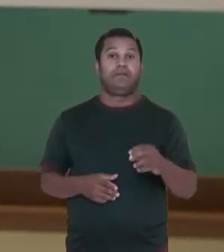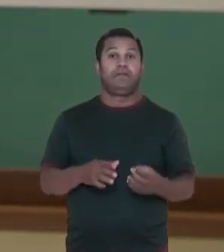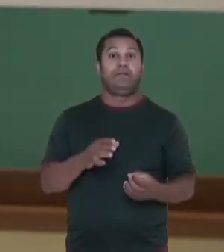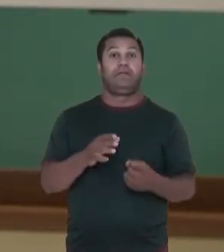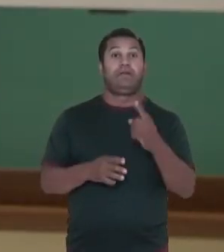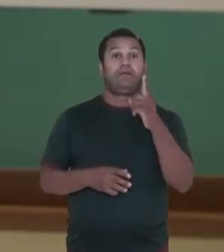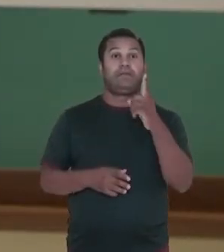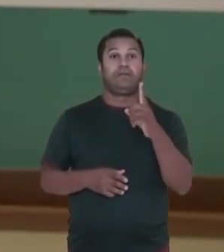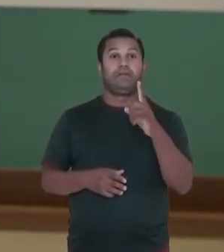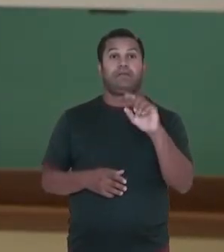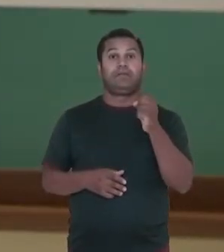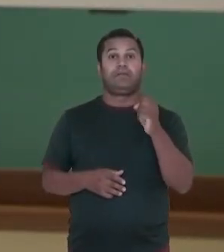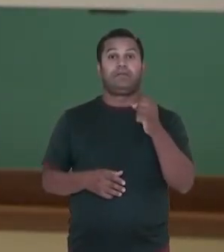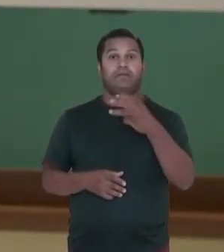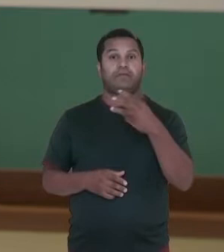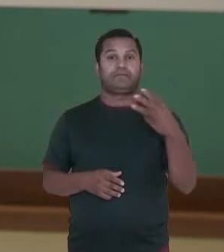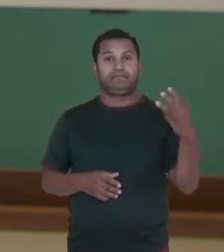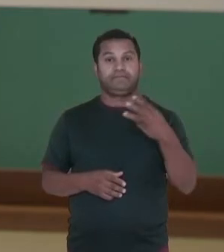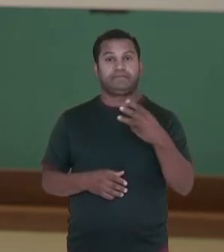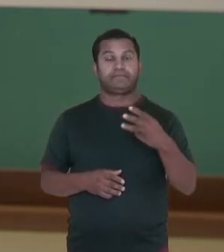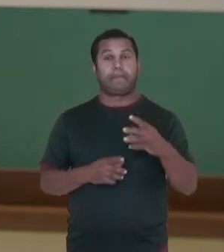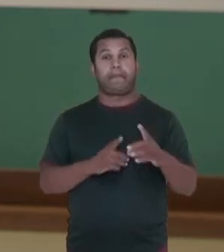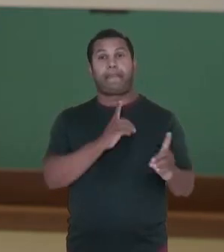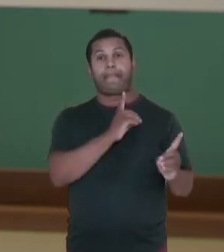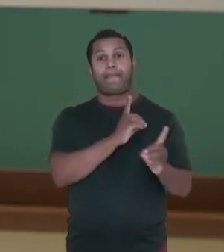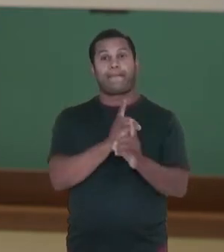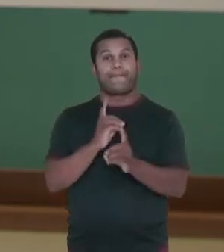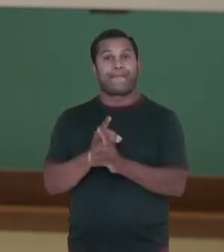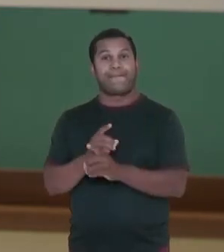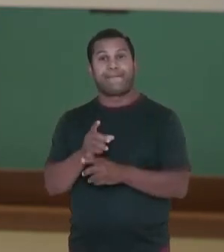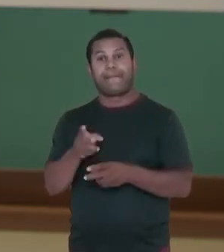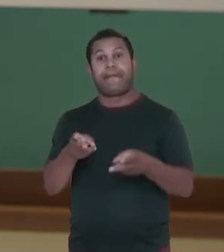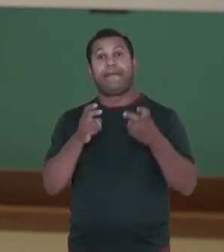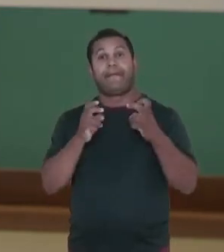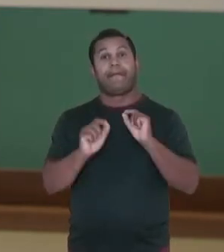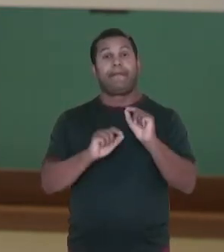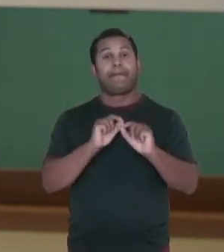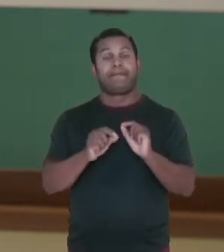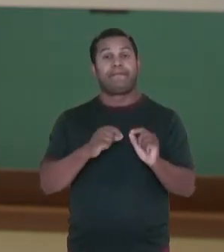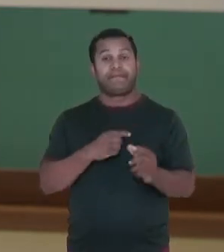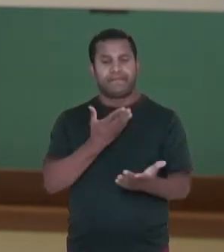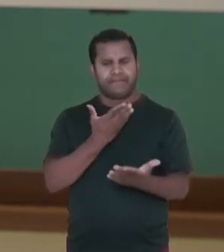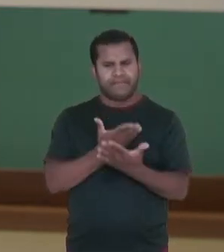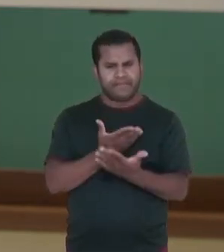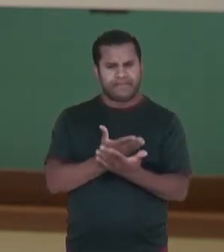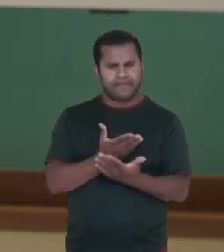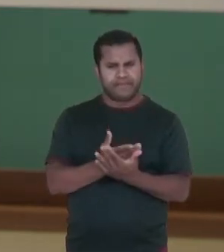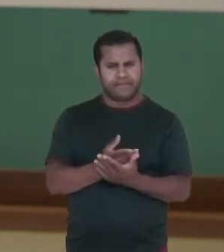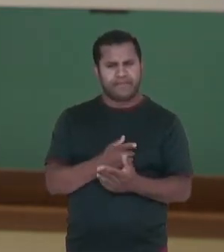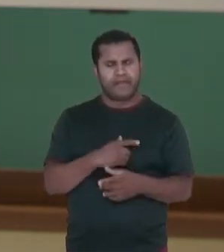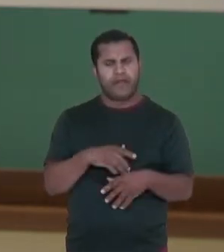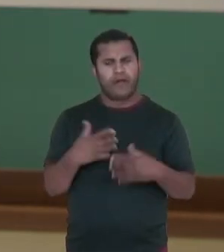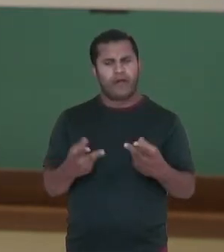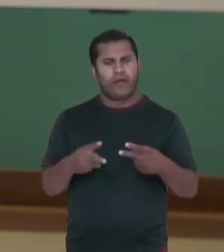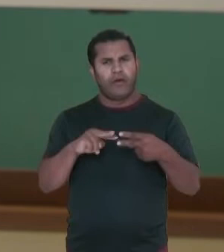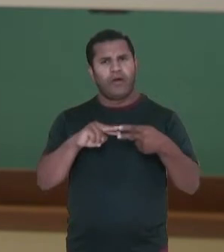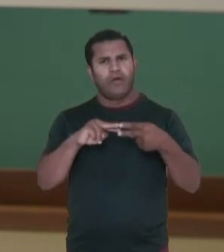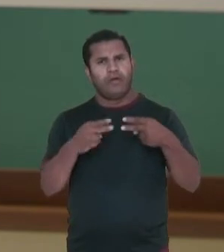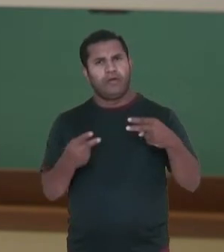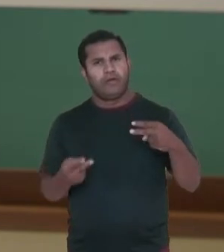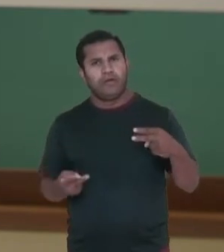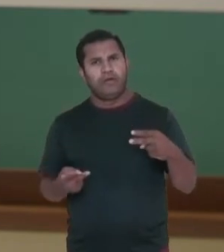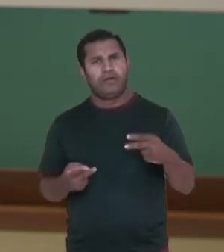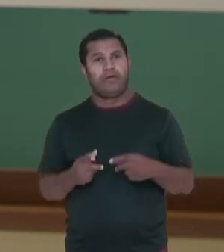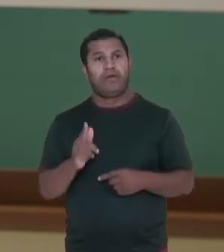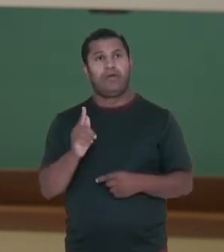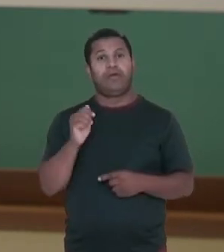exemplo, antigamente as pessoas que existiam conselhos que dizem assim, olha, não case com uma pessoa